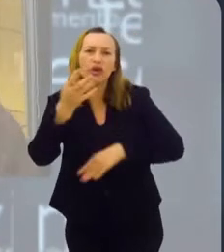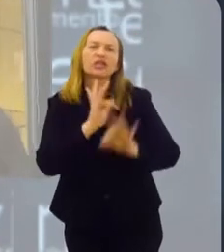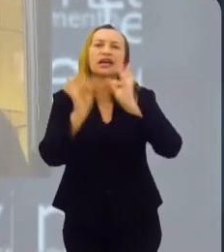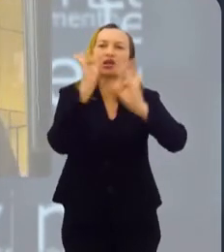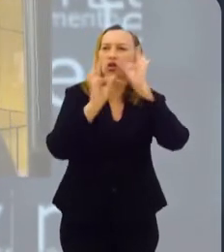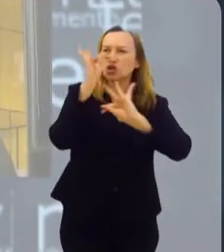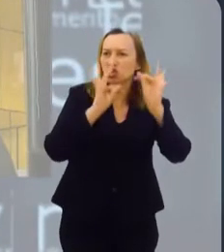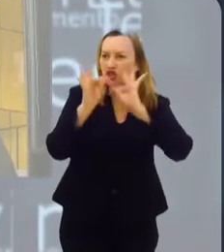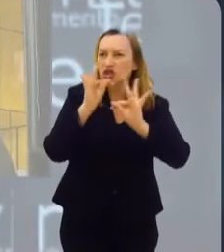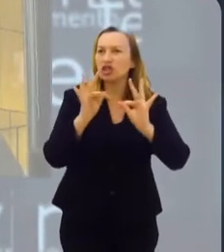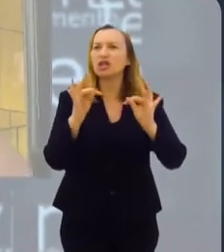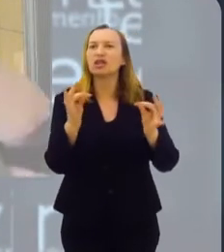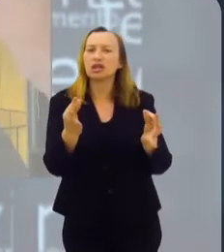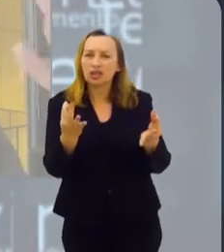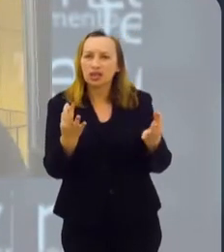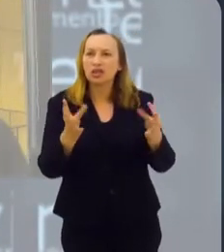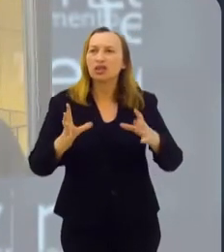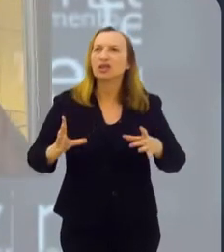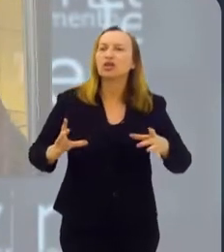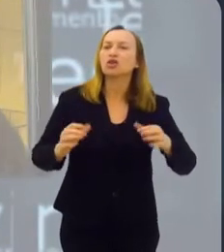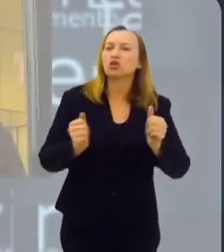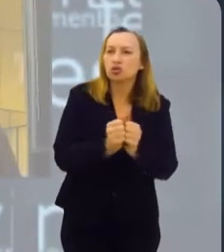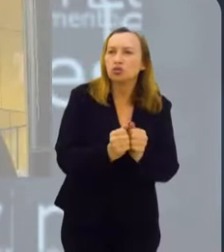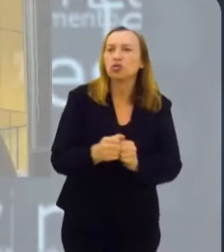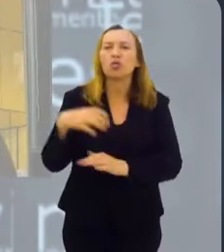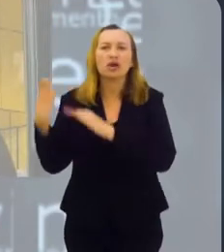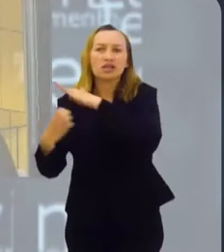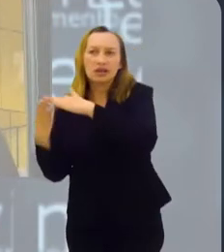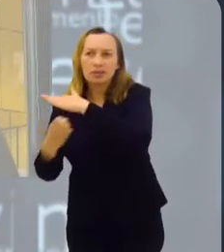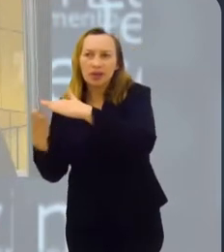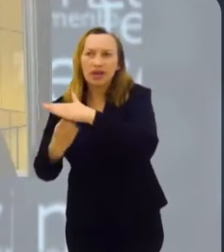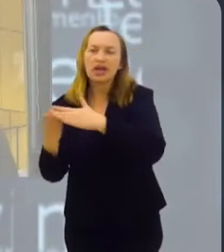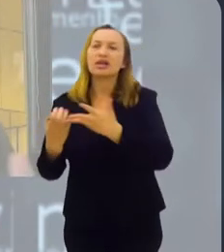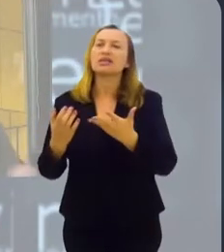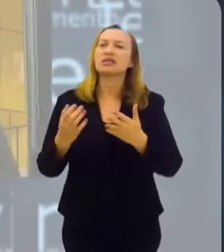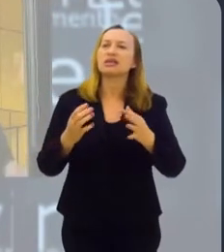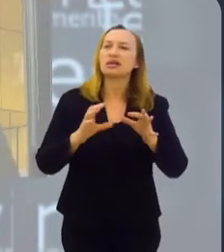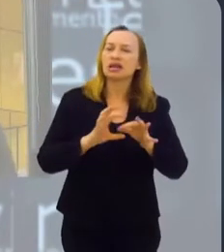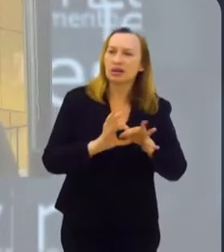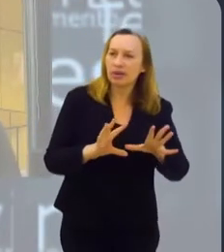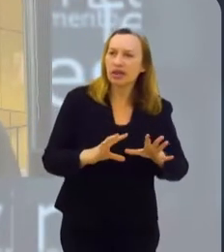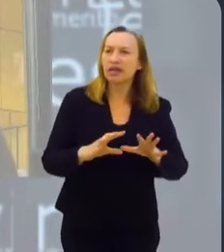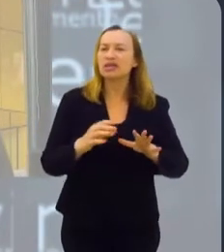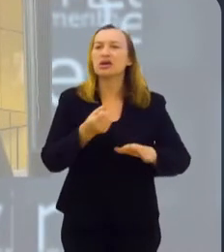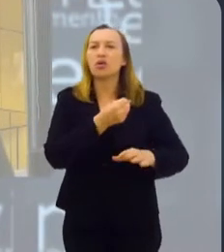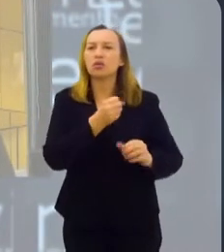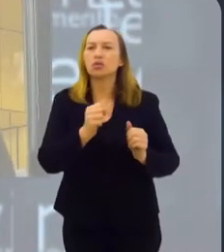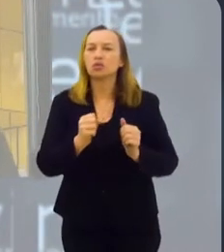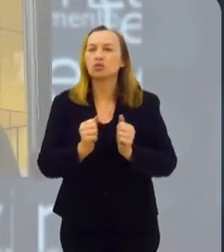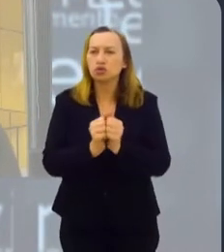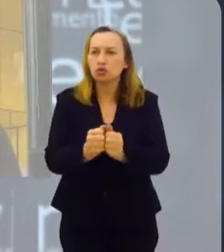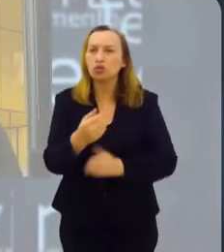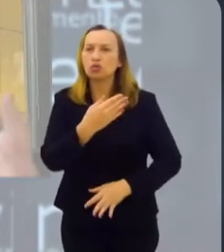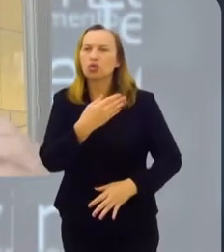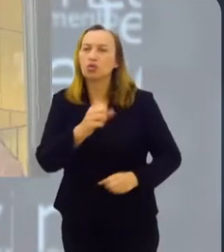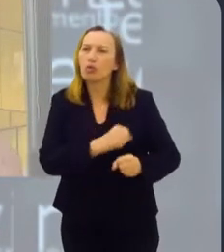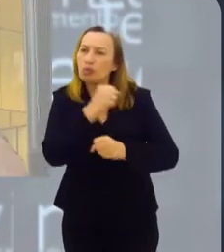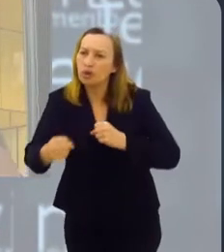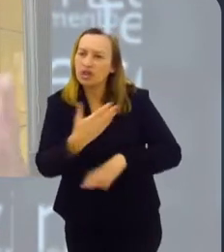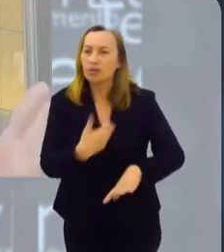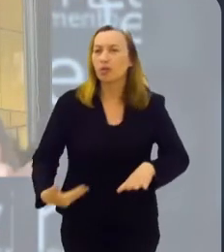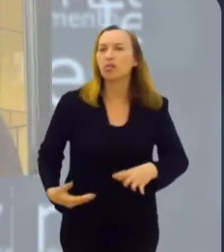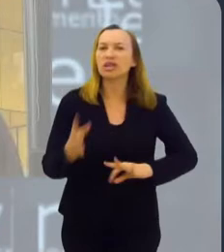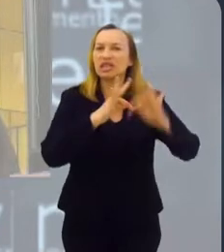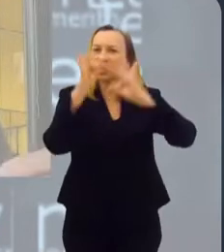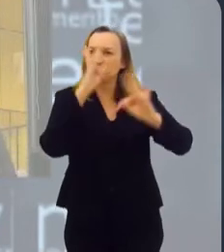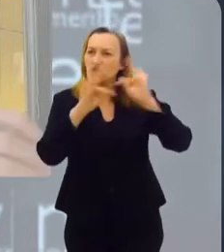desenvolvimento de tecnologia nas universidades, em colaboração com as empresas, com o aval e o fomento do poder público. Então, assim, a